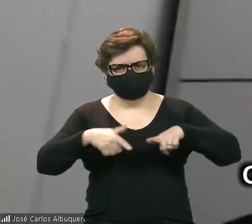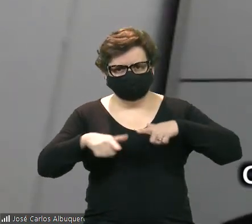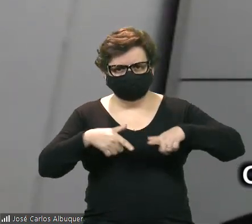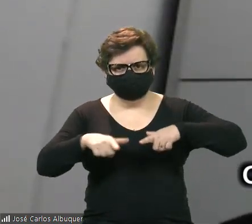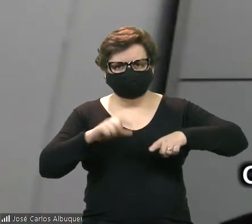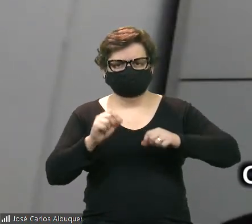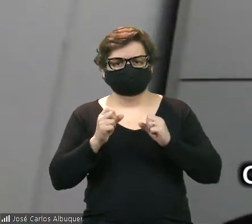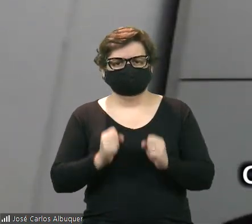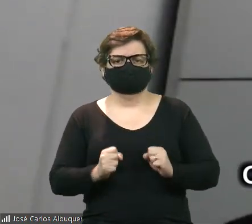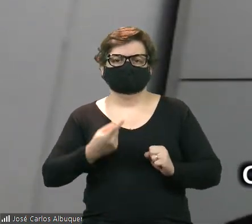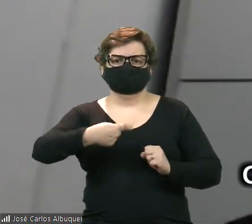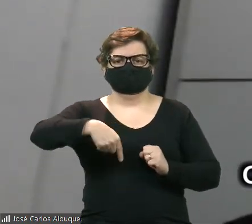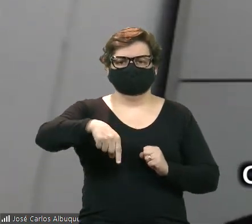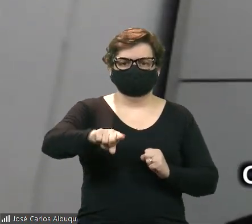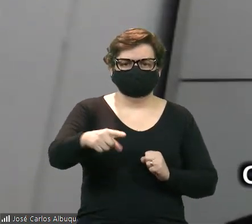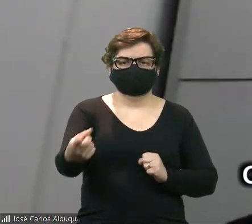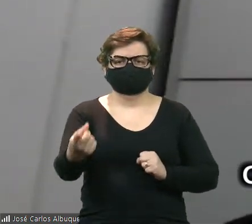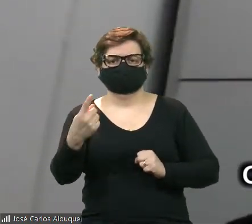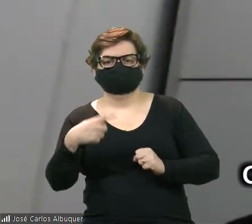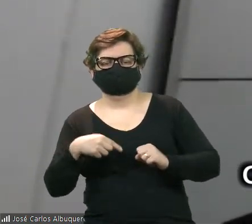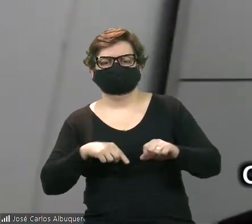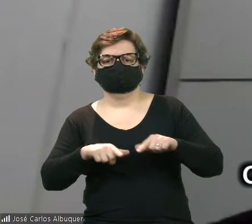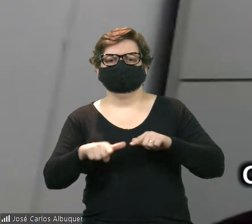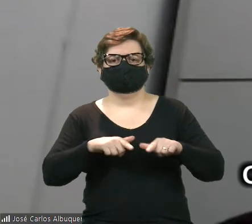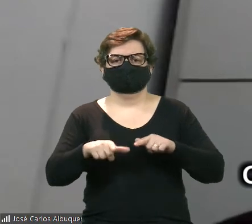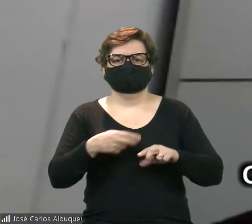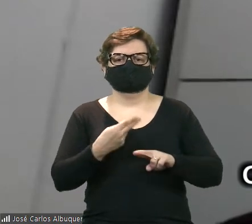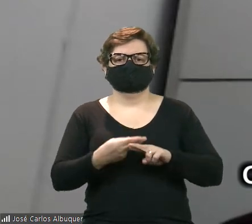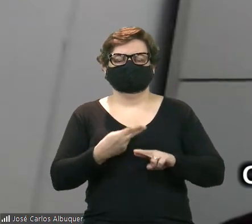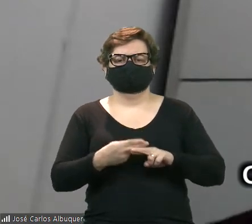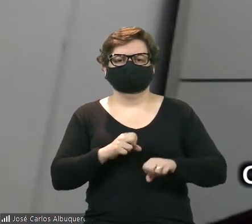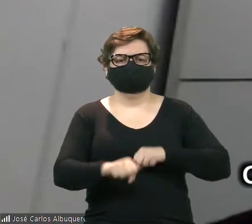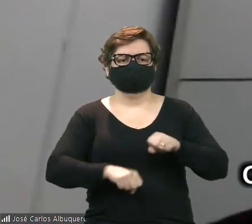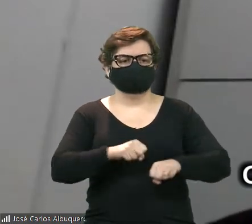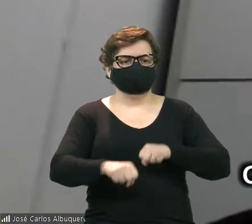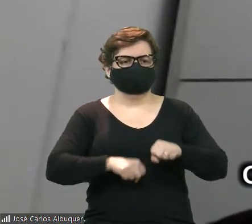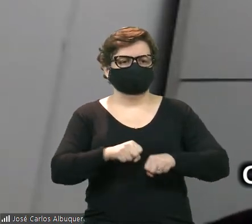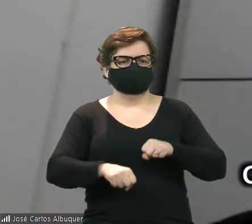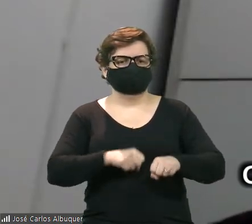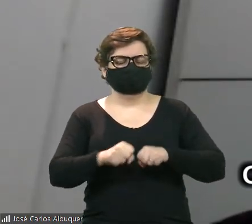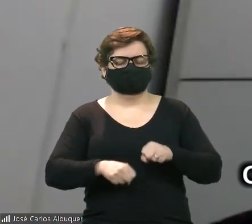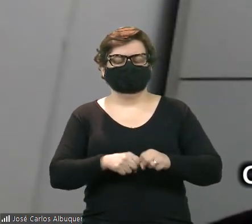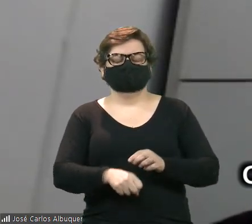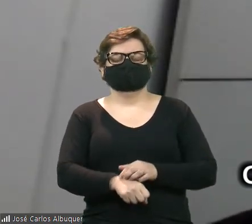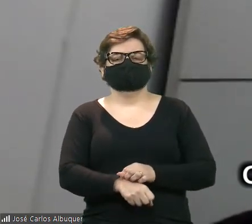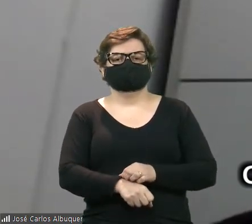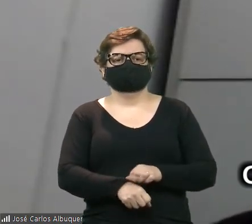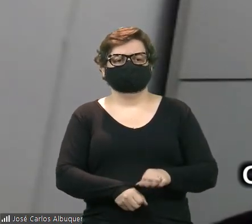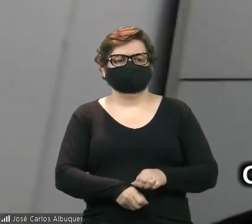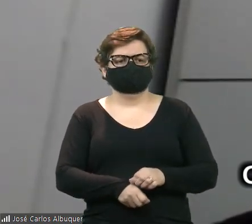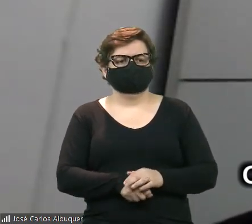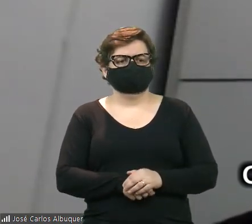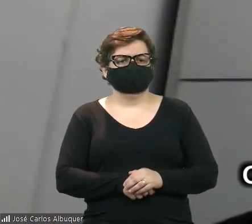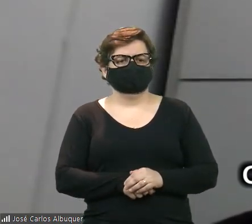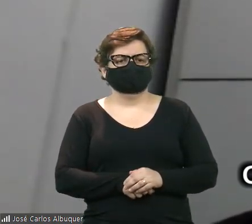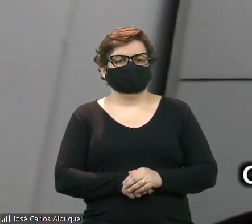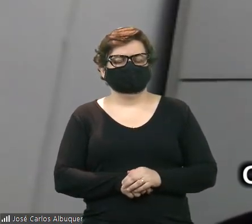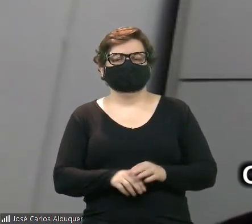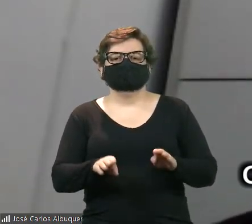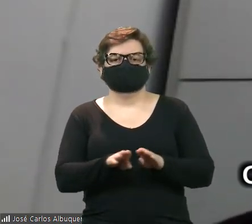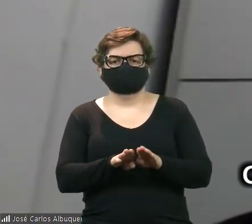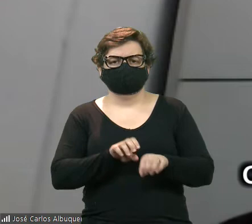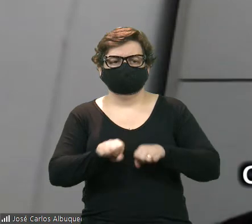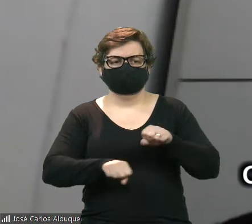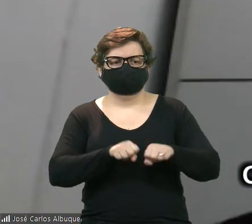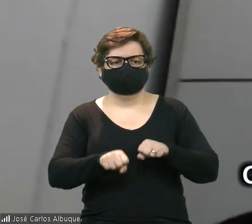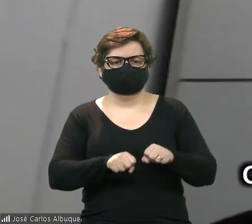seu deslocamento aí, utilizando aí uma bicicleta, utilizando aí um veículo leve aí, até mesmo uma bicicleta motorizada, né,